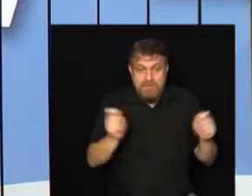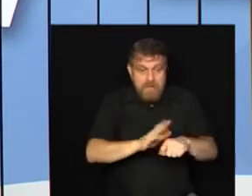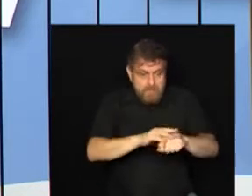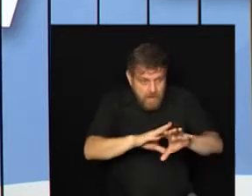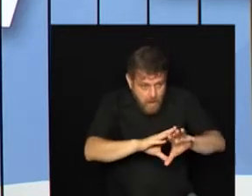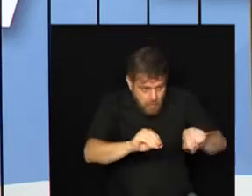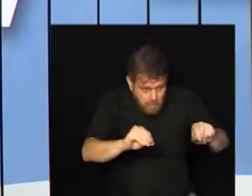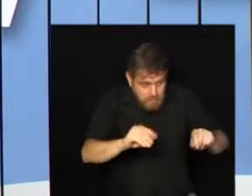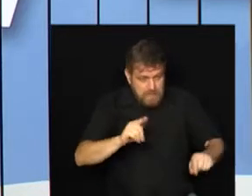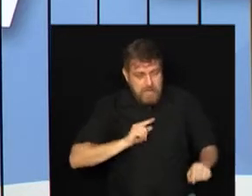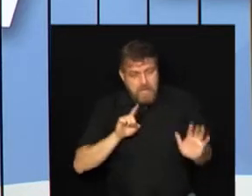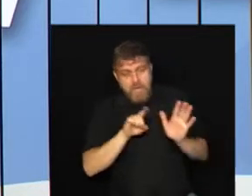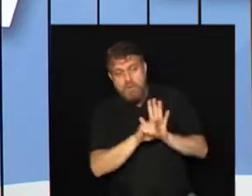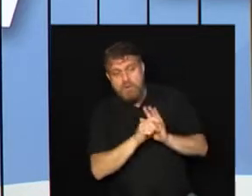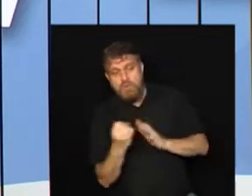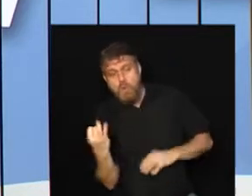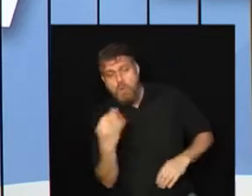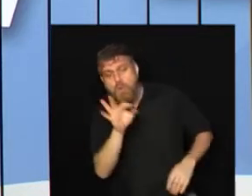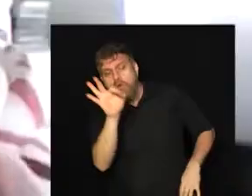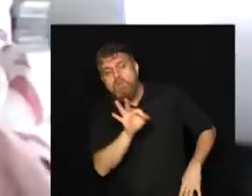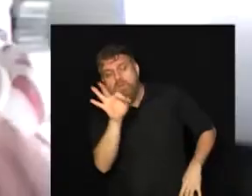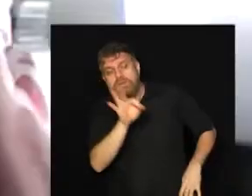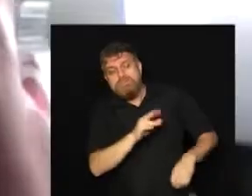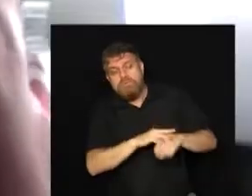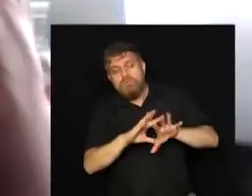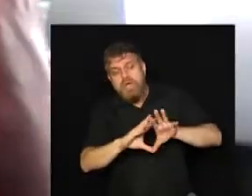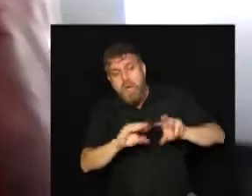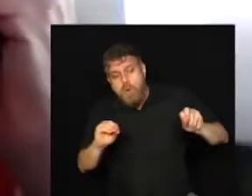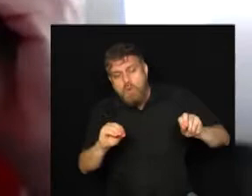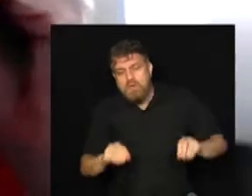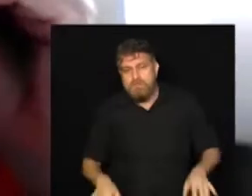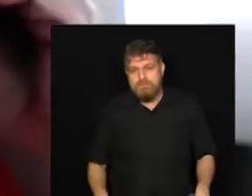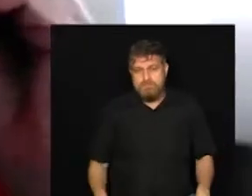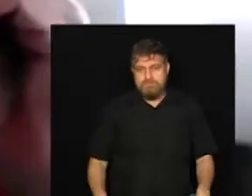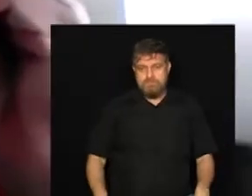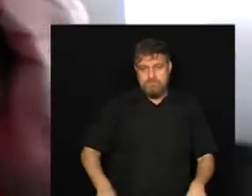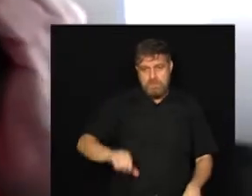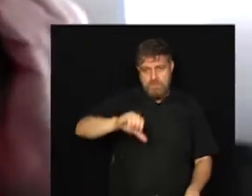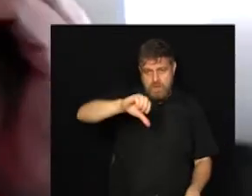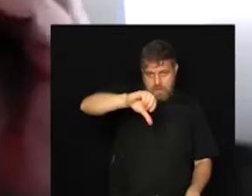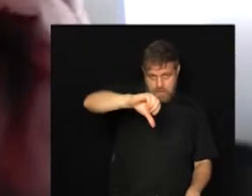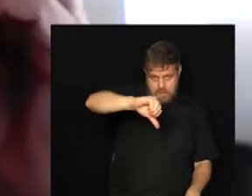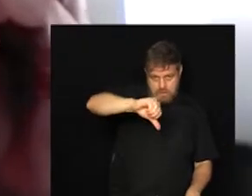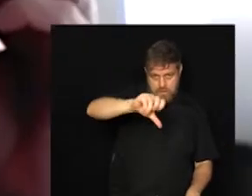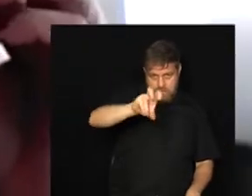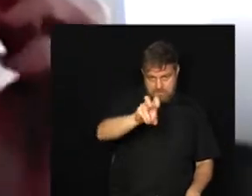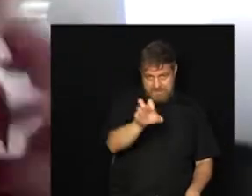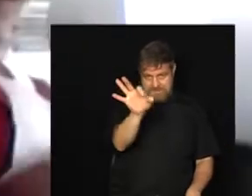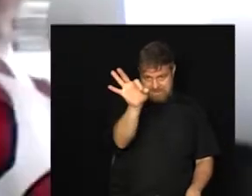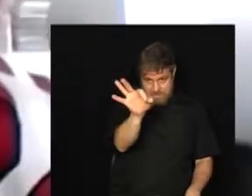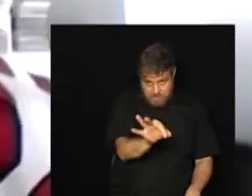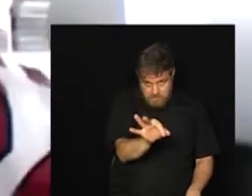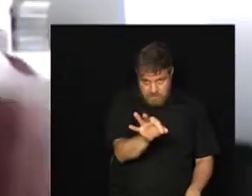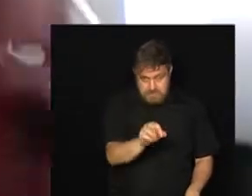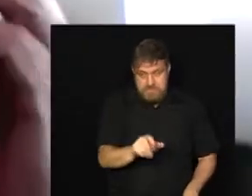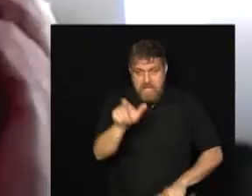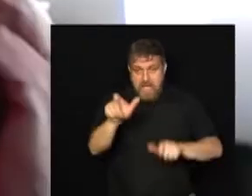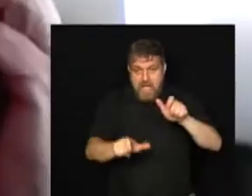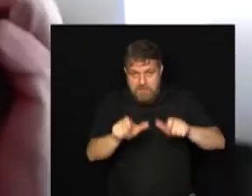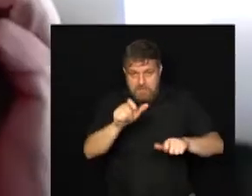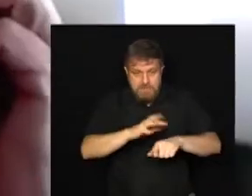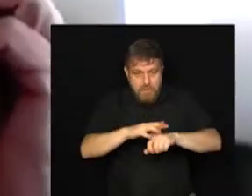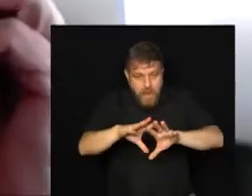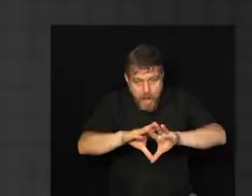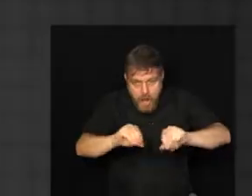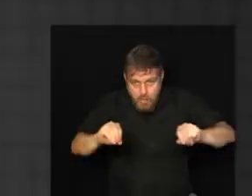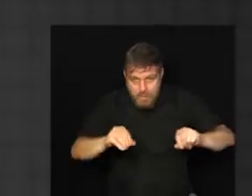É uma doença com chance de cura, Márcia? Olha, 95% de chances de cura quando o